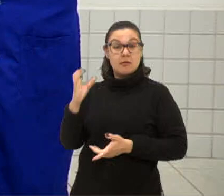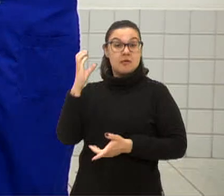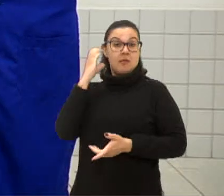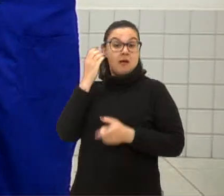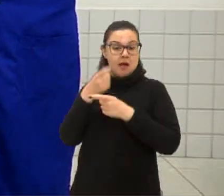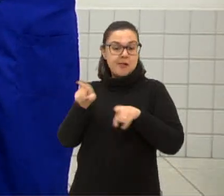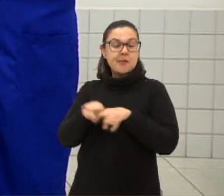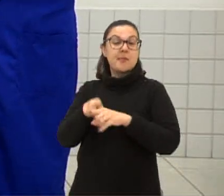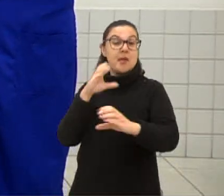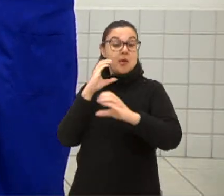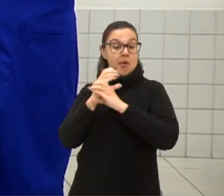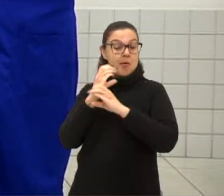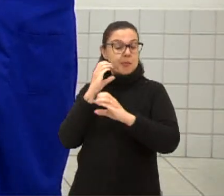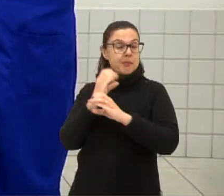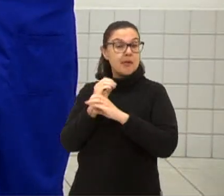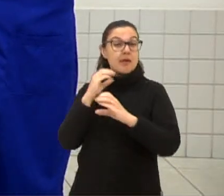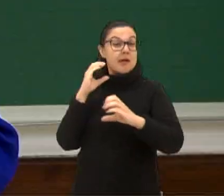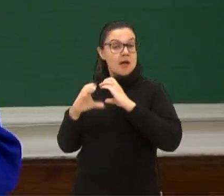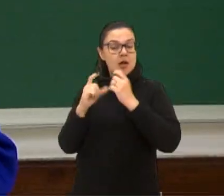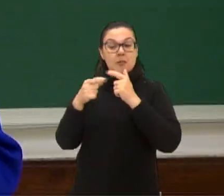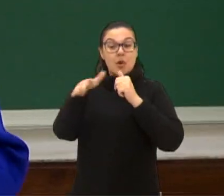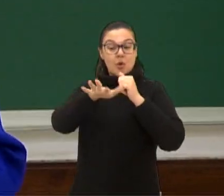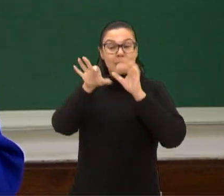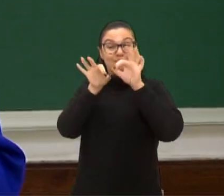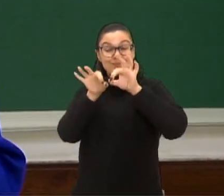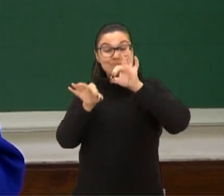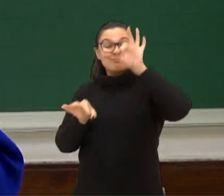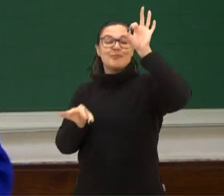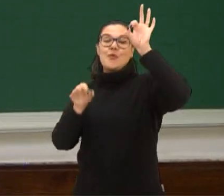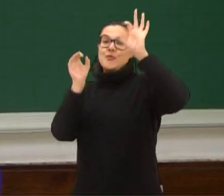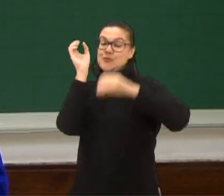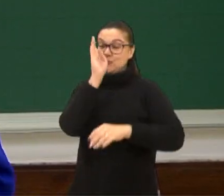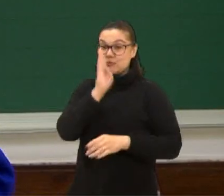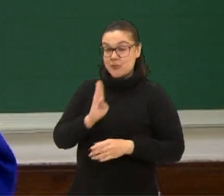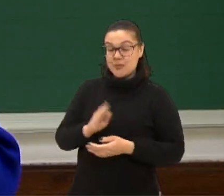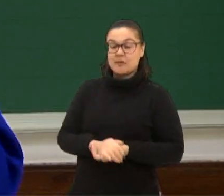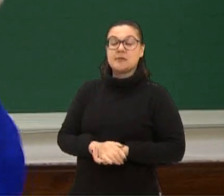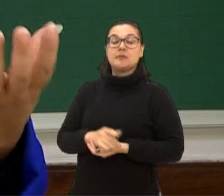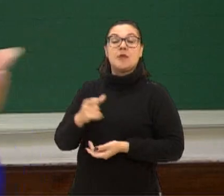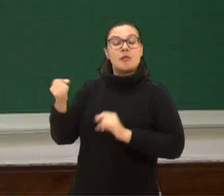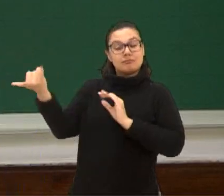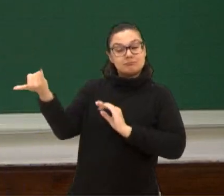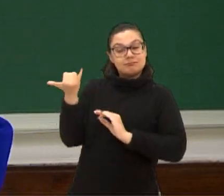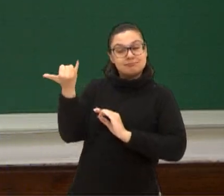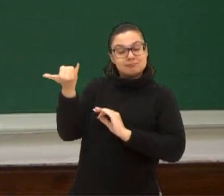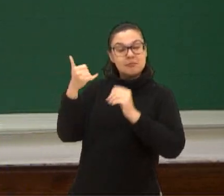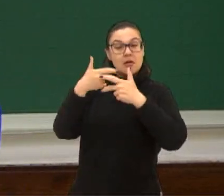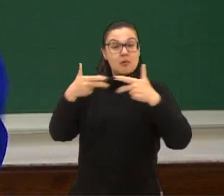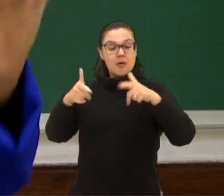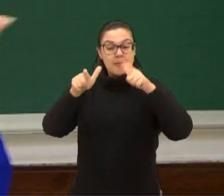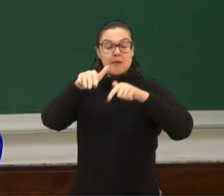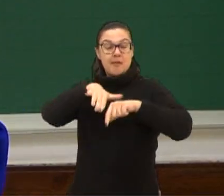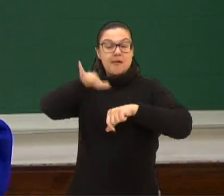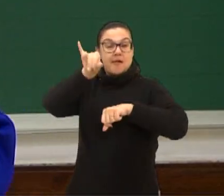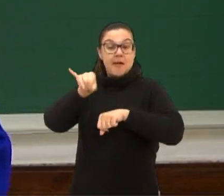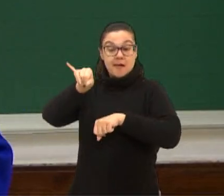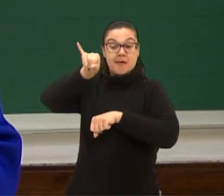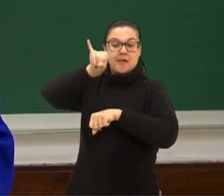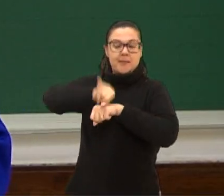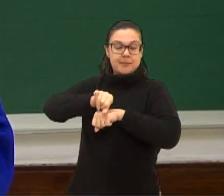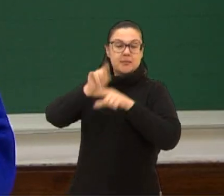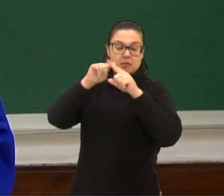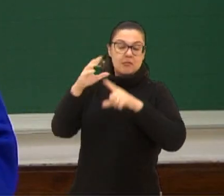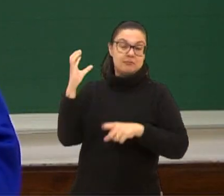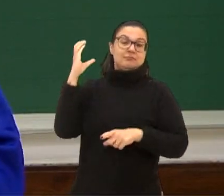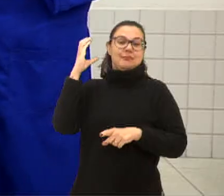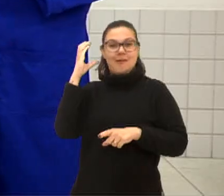na comunicação do Brasil, até para as regiões distantes, né? Conseguiam ter notícias dos lugares maiores, do que estava acontecendo, através